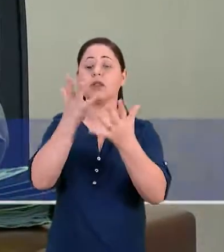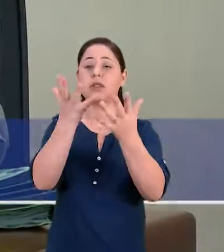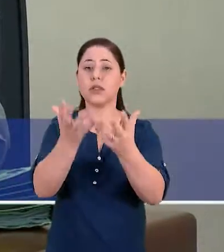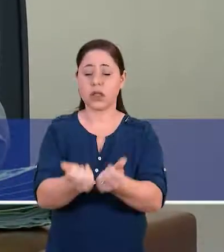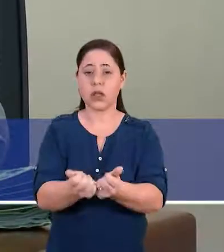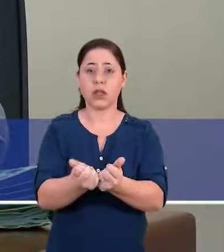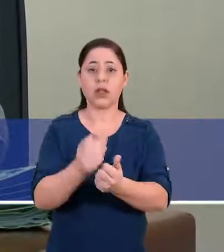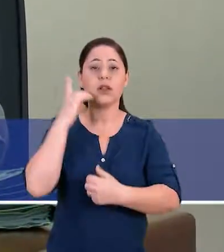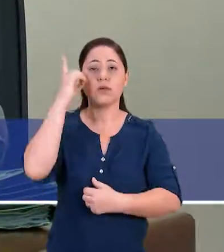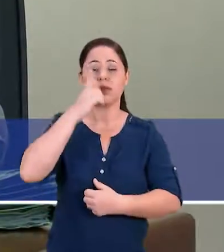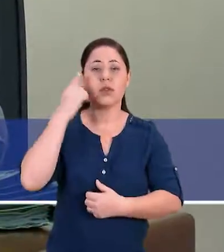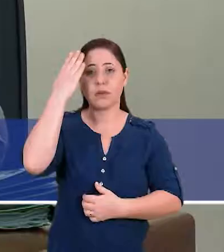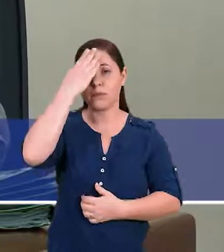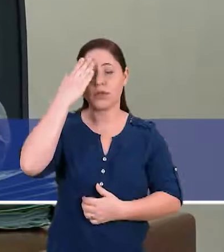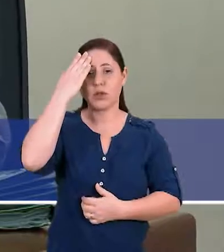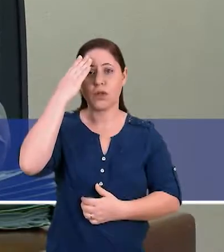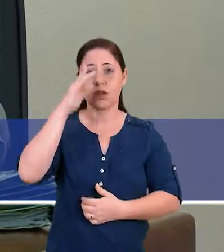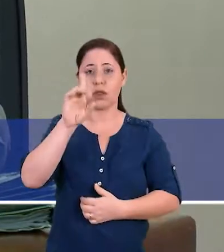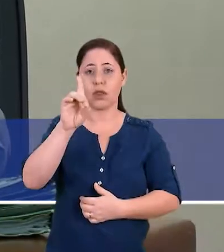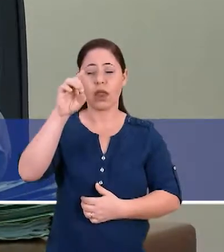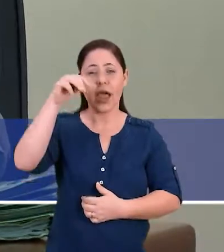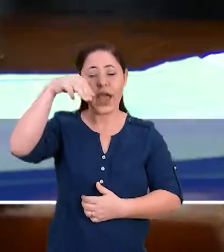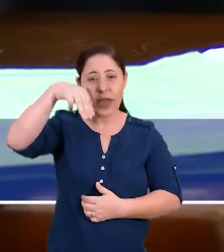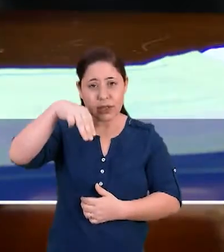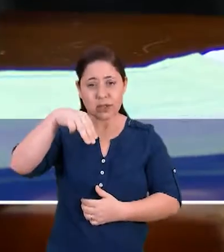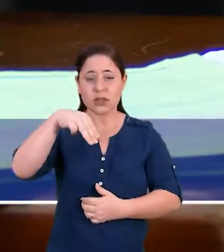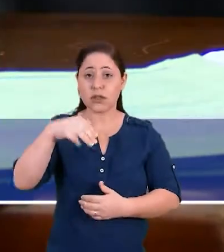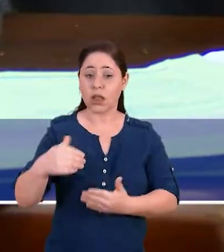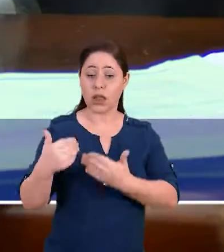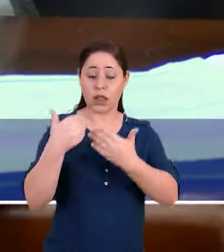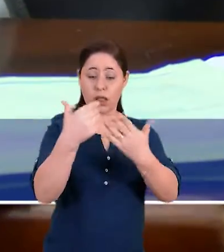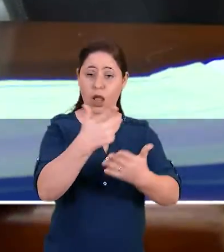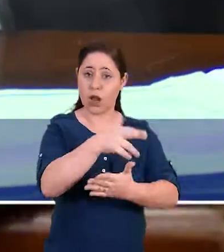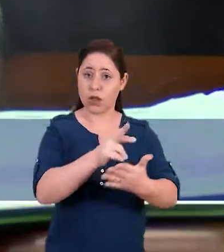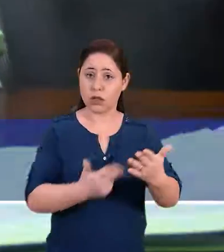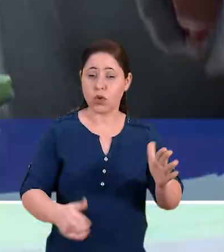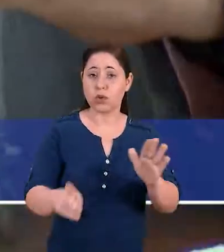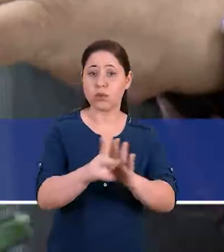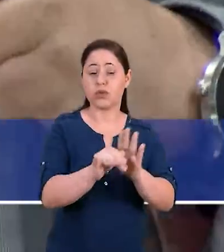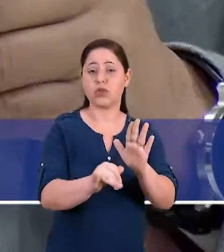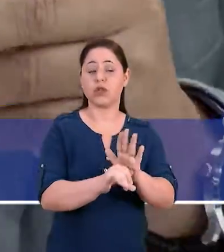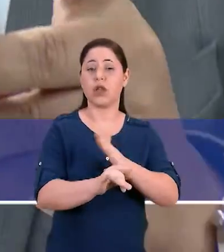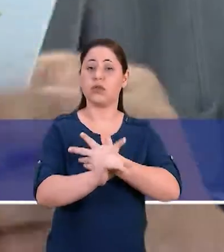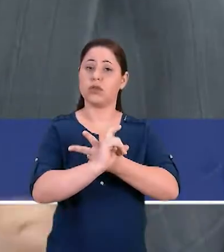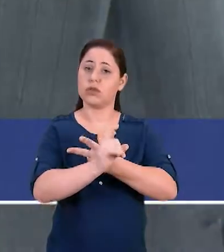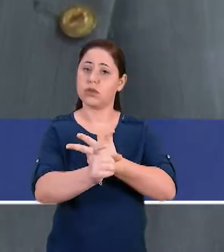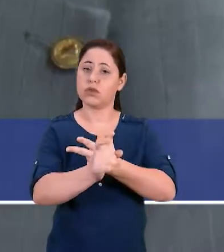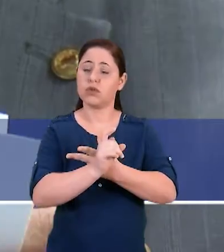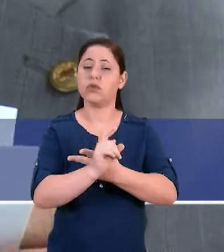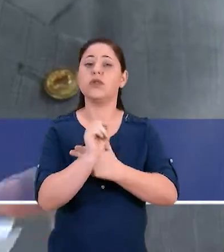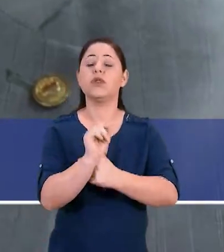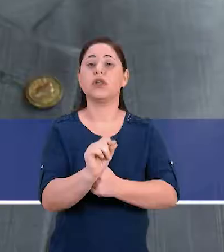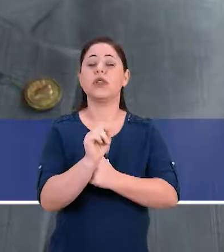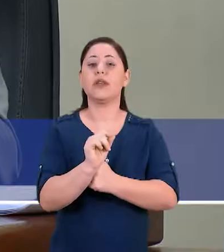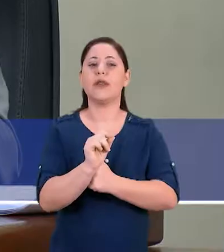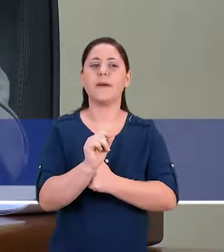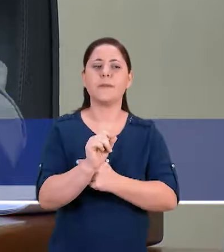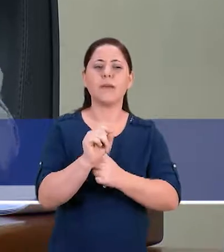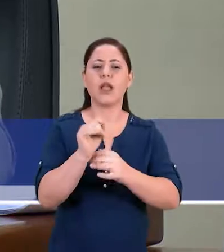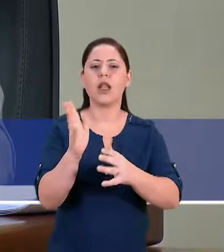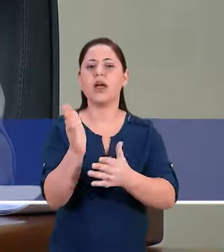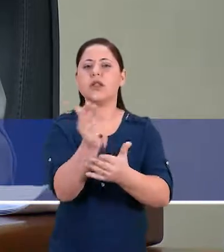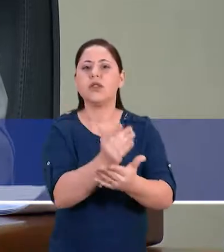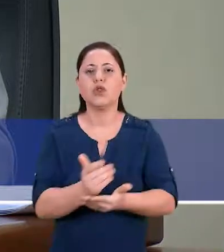parecer favorável, o deputado Barbosinha, do DEM, devolveu o relatório ao projeto do Poder Executivo,